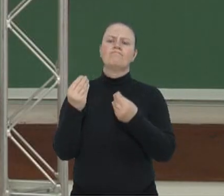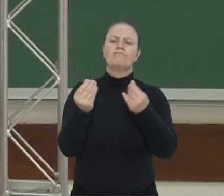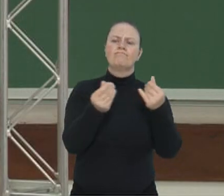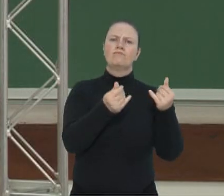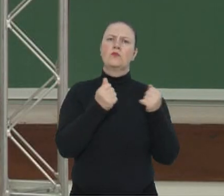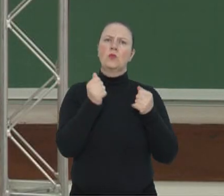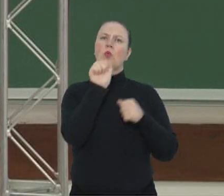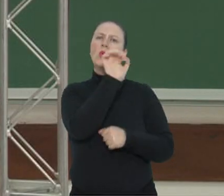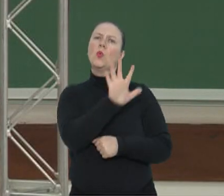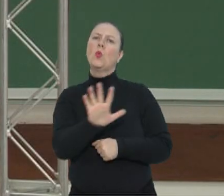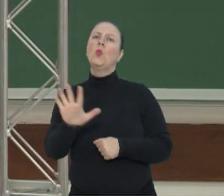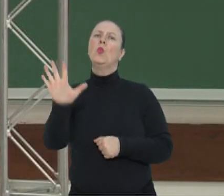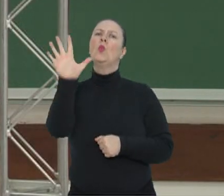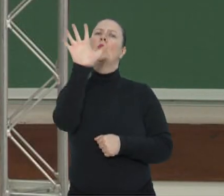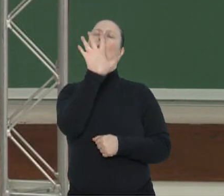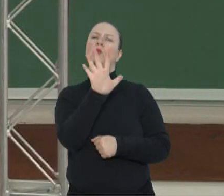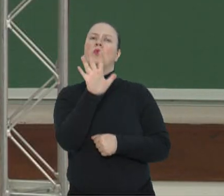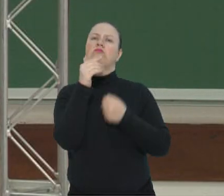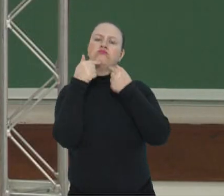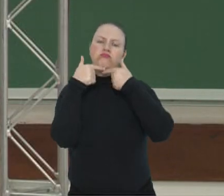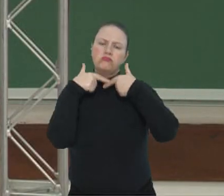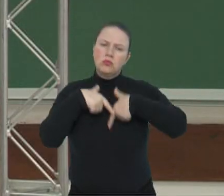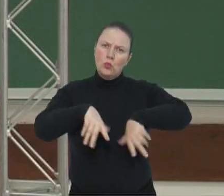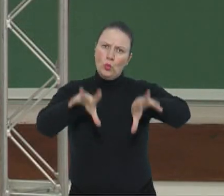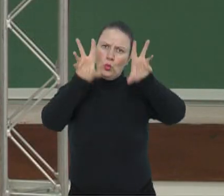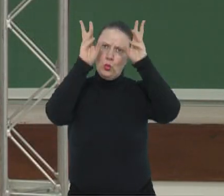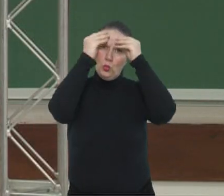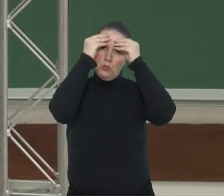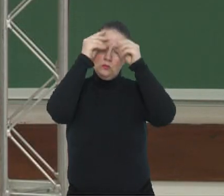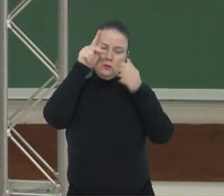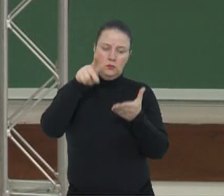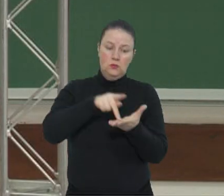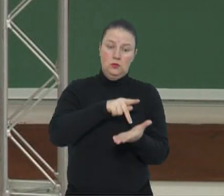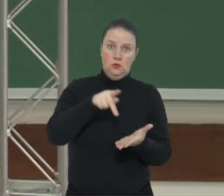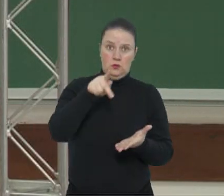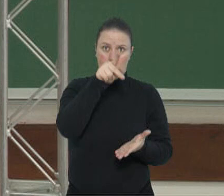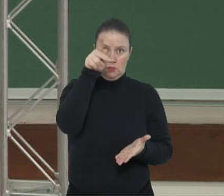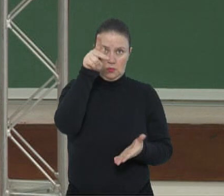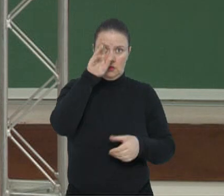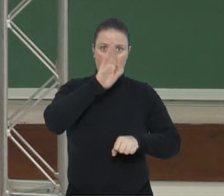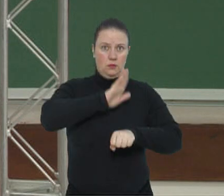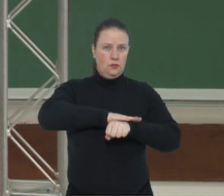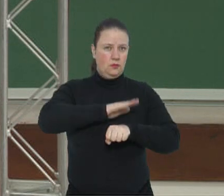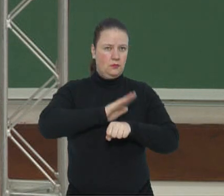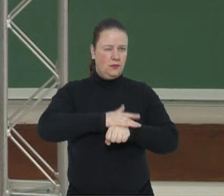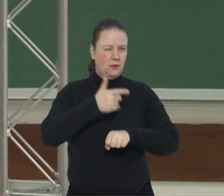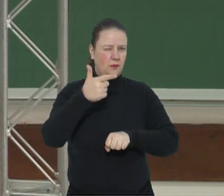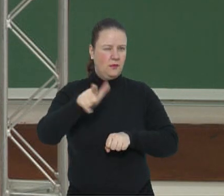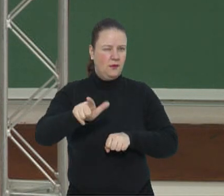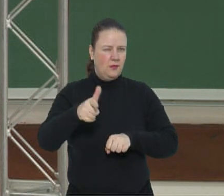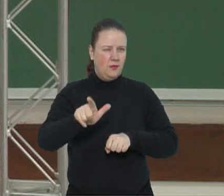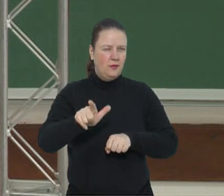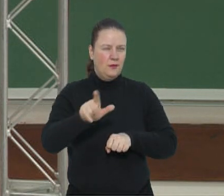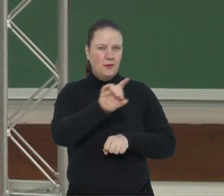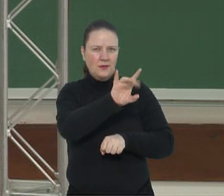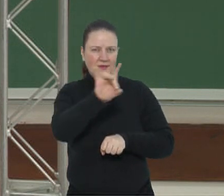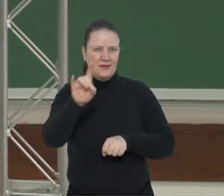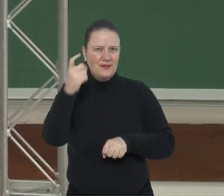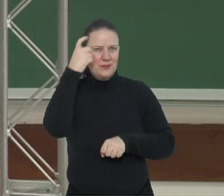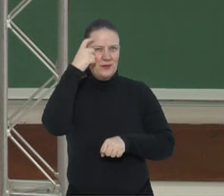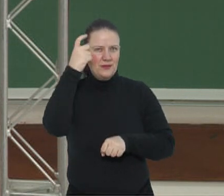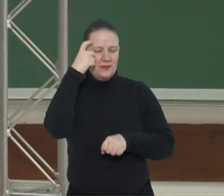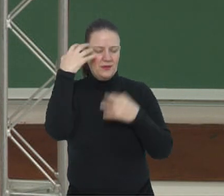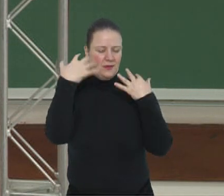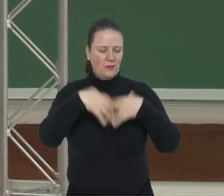sentido figurado do poema, tá? Vou dar mais um tempo aí para você de casa